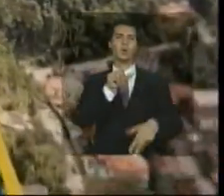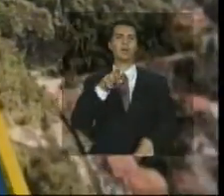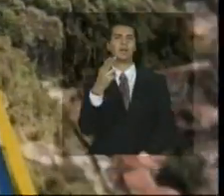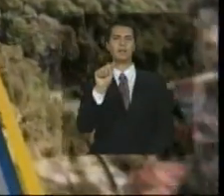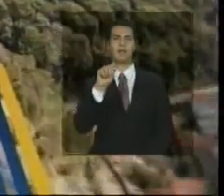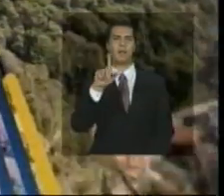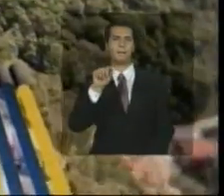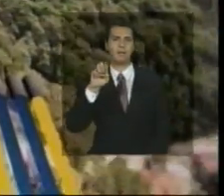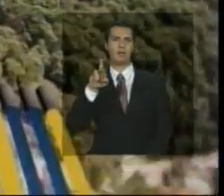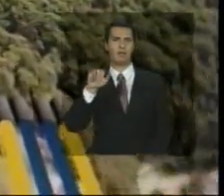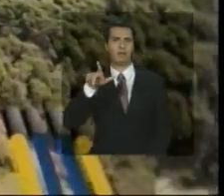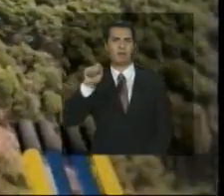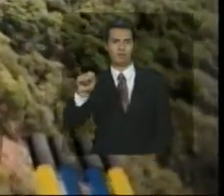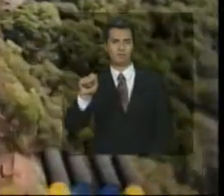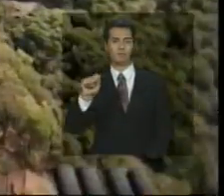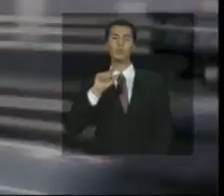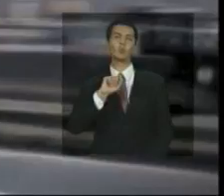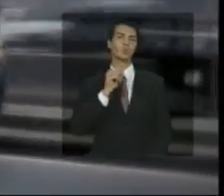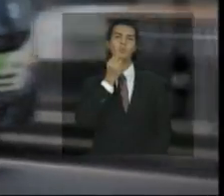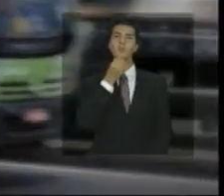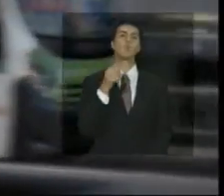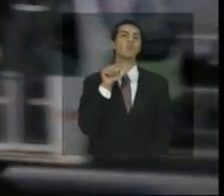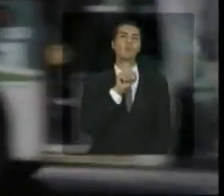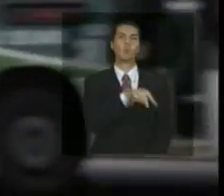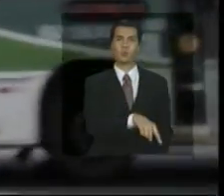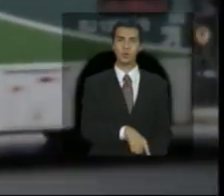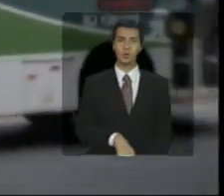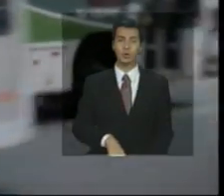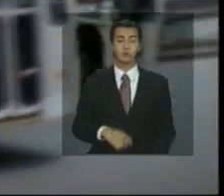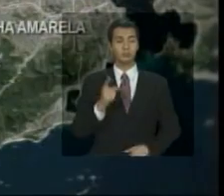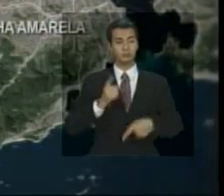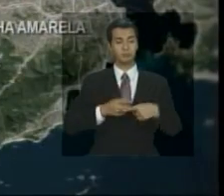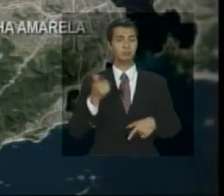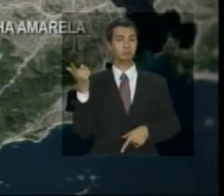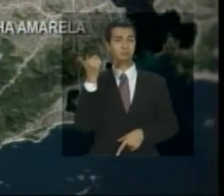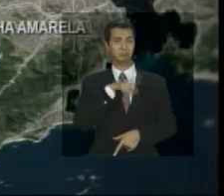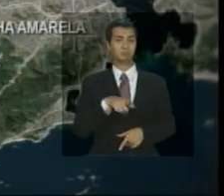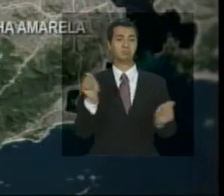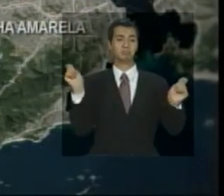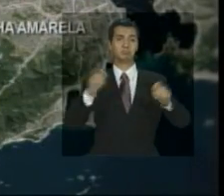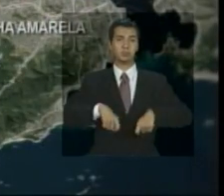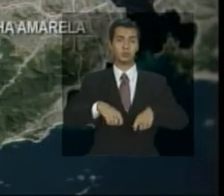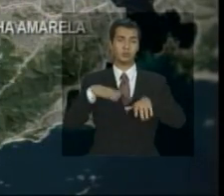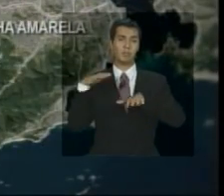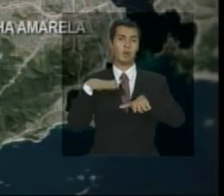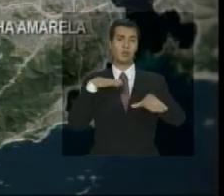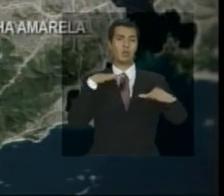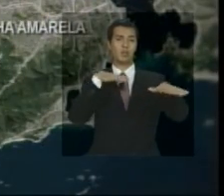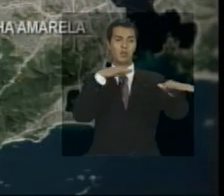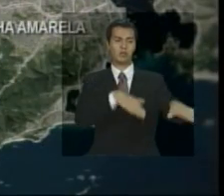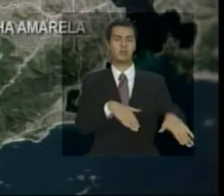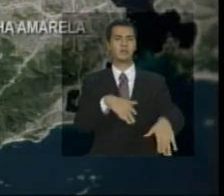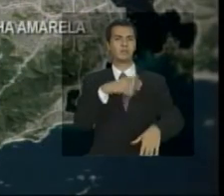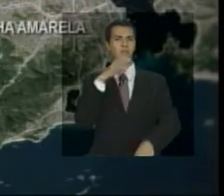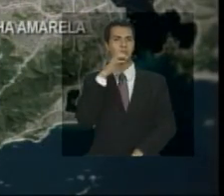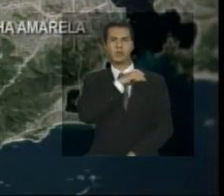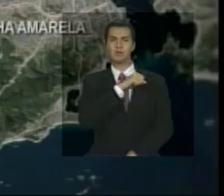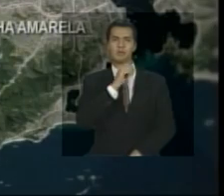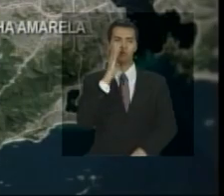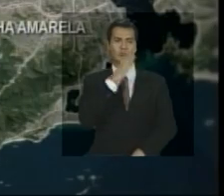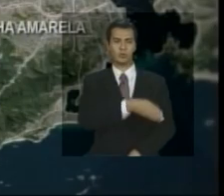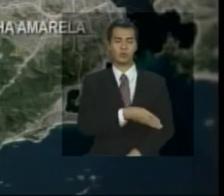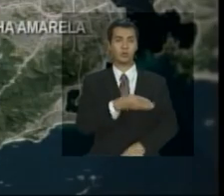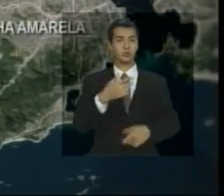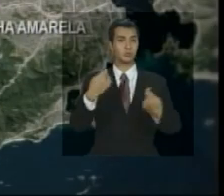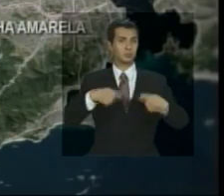a vantagem disso é exatamente você fazer com que o tráfego seja descentralizado. Você